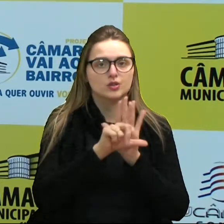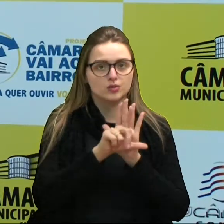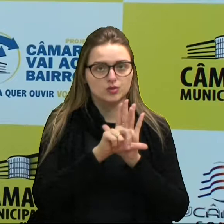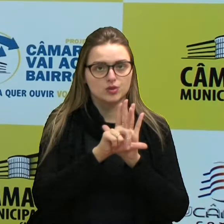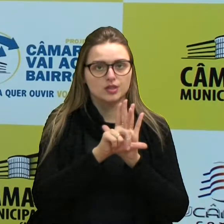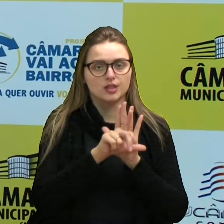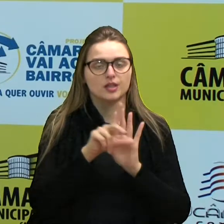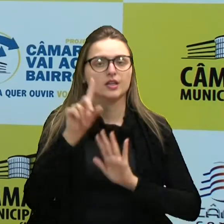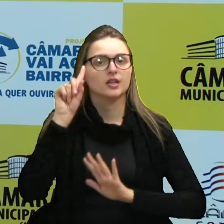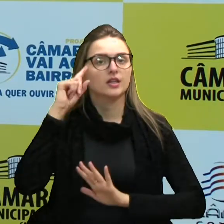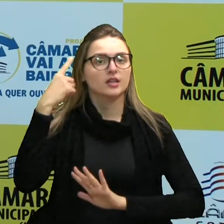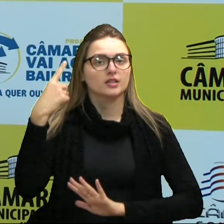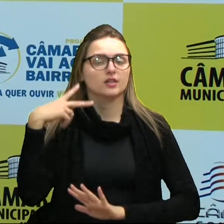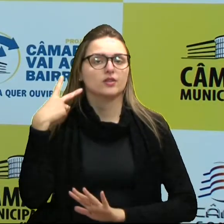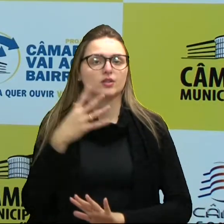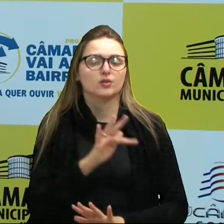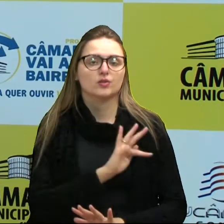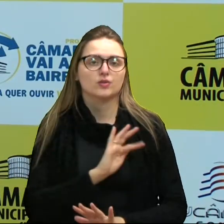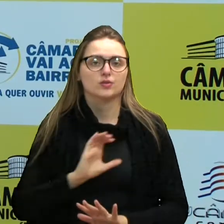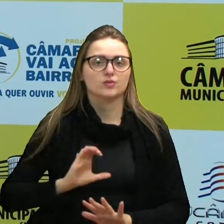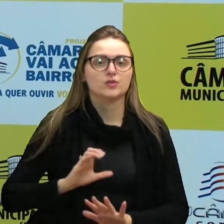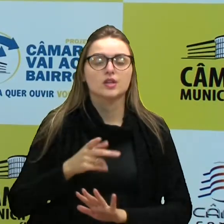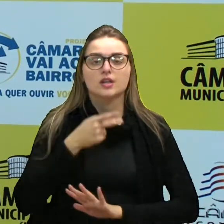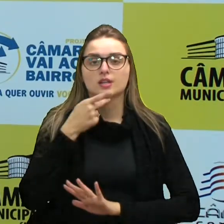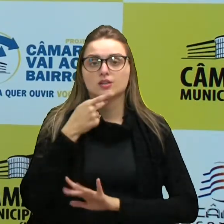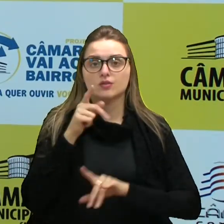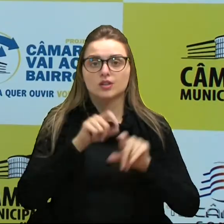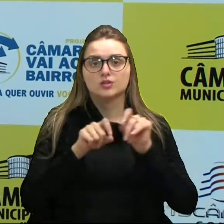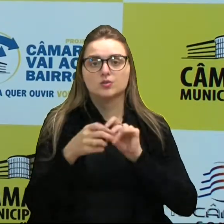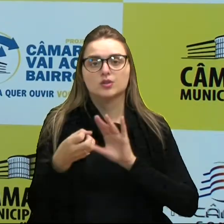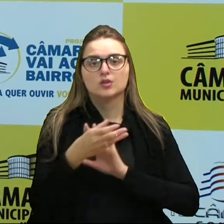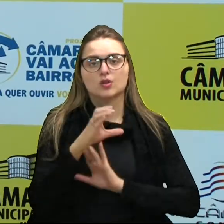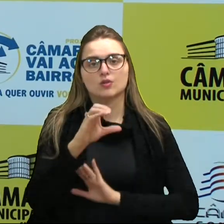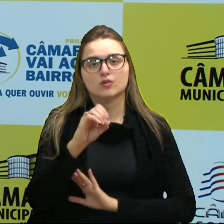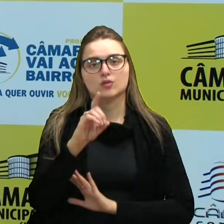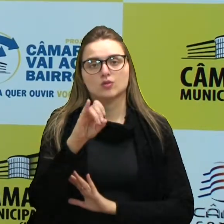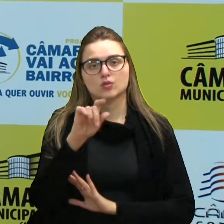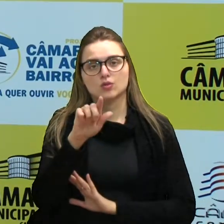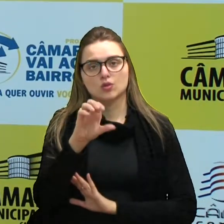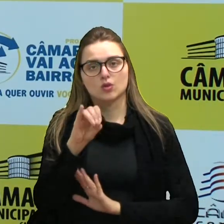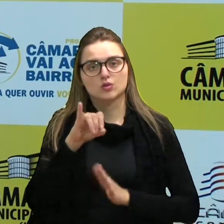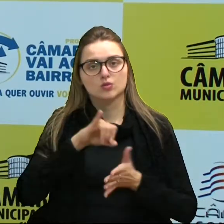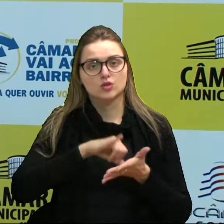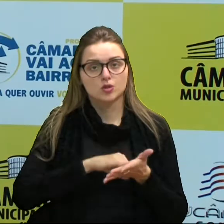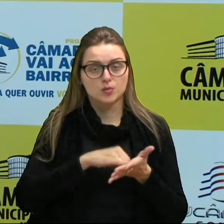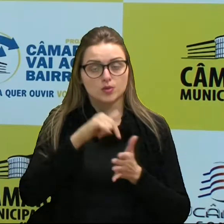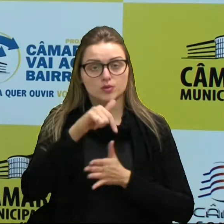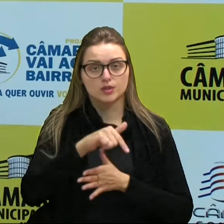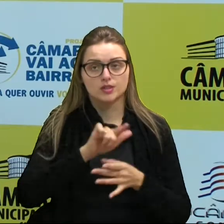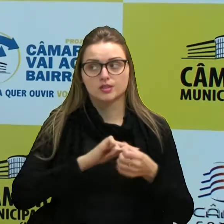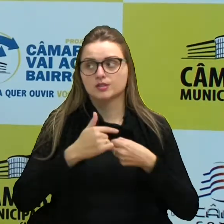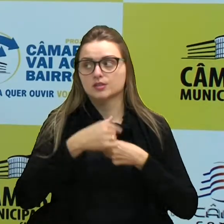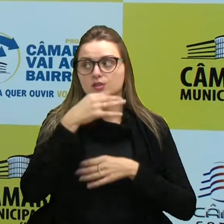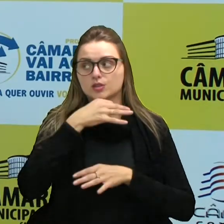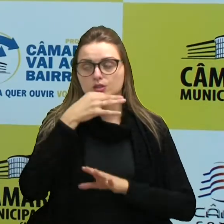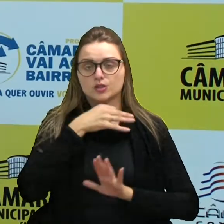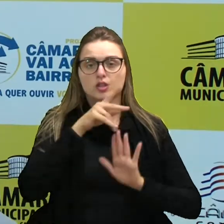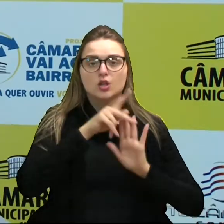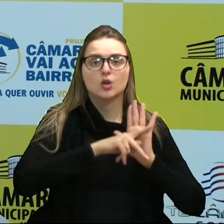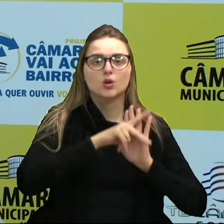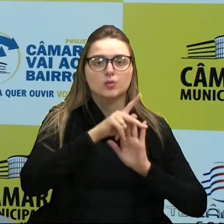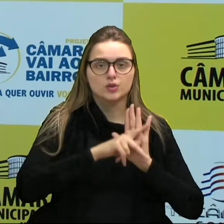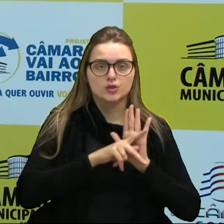vereador Flávio Cassina do PTB, que acresce dispositivo ao novo Código Tributário do município de Caxias do Sul. Esse projeto, que